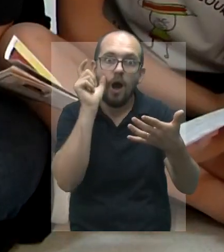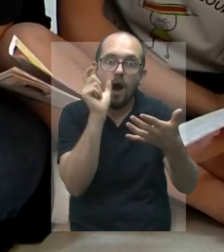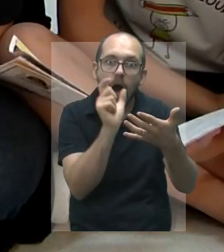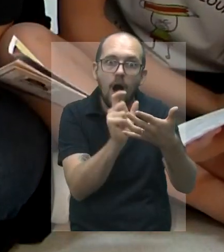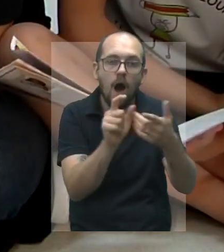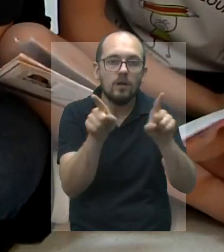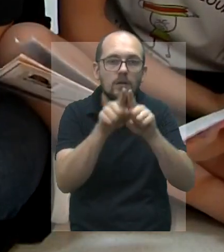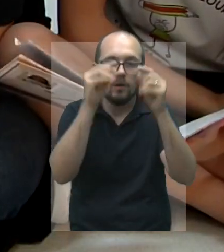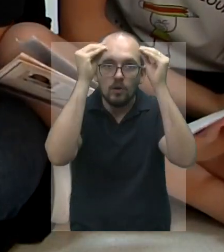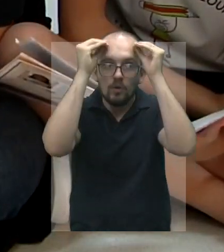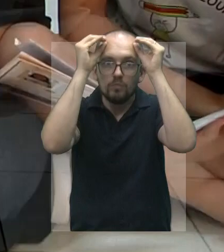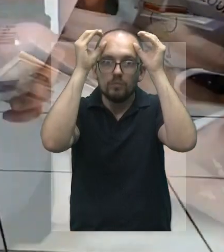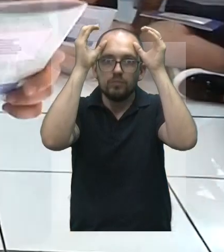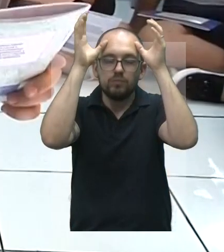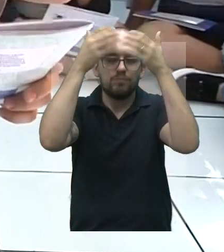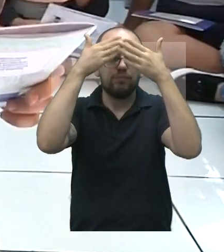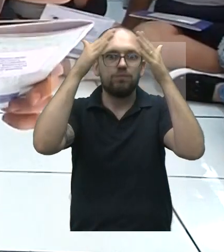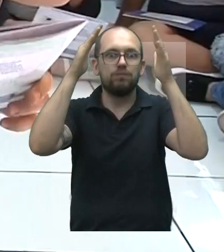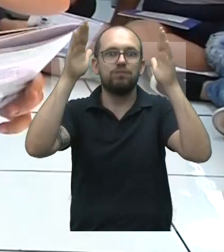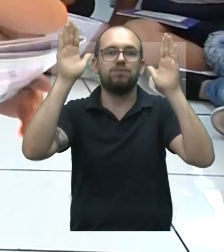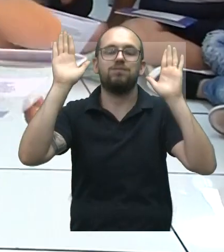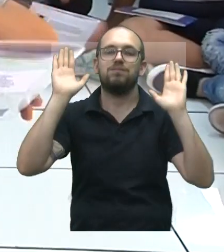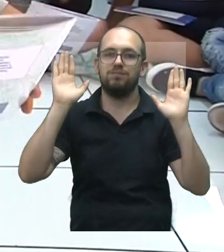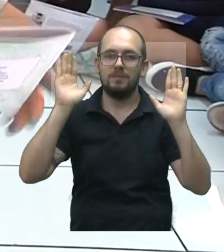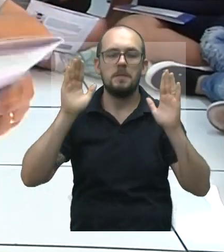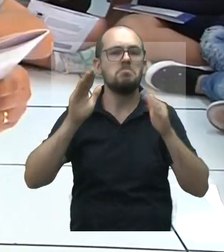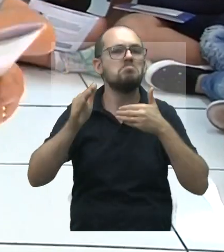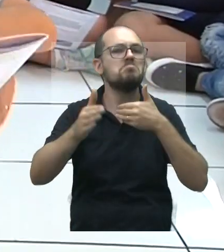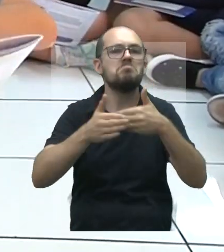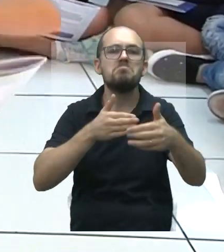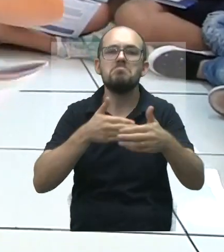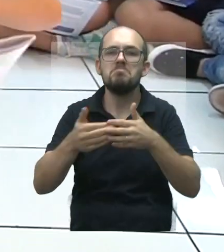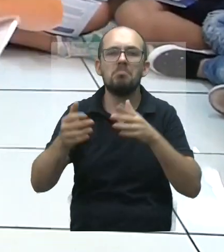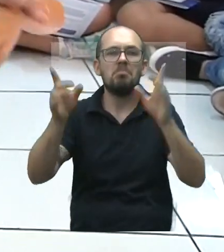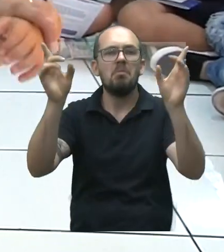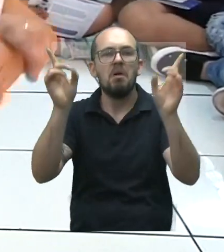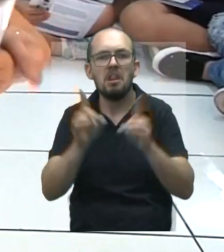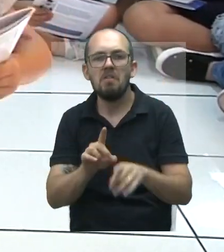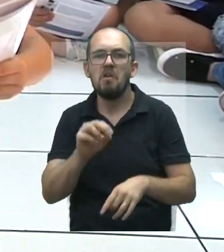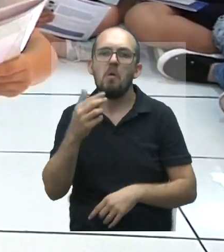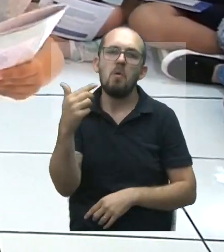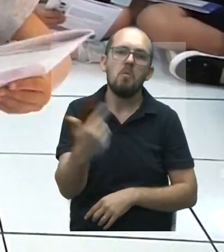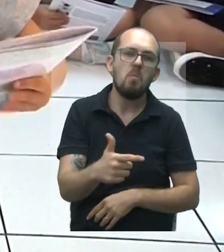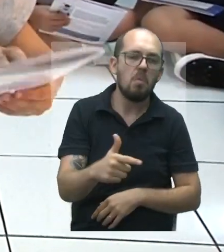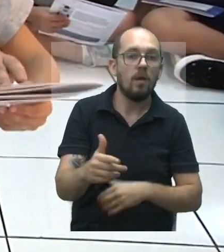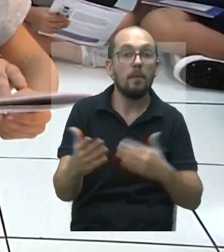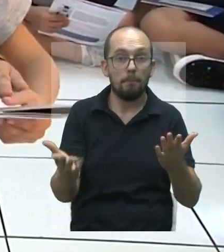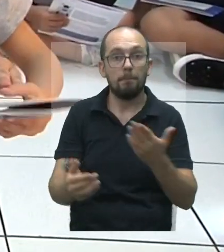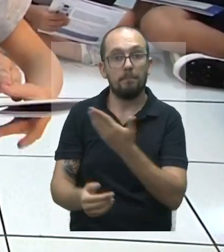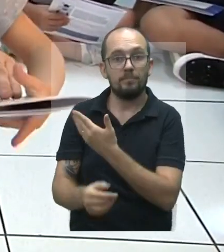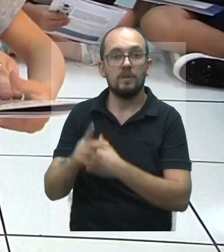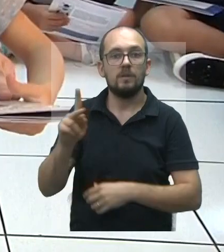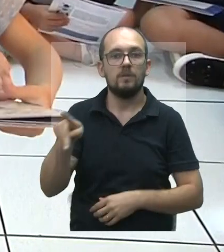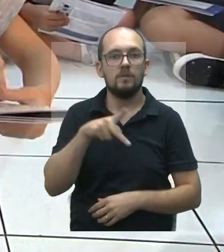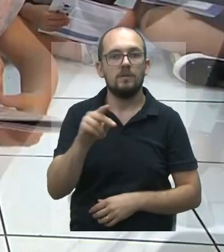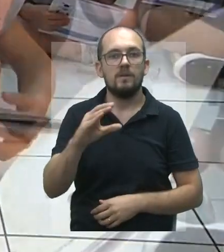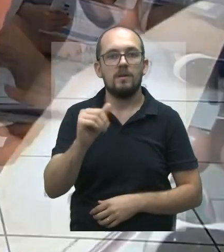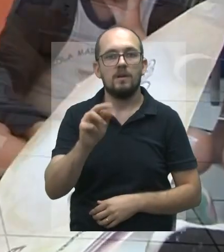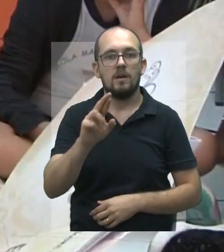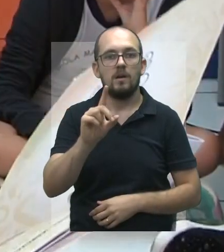o universo dos pequenos, independente das necessidades de cada aluno. A professora Carolina